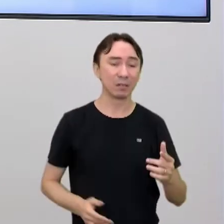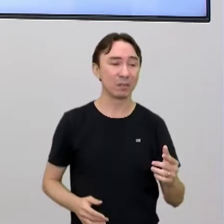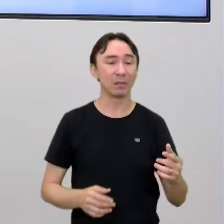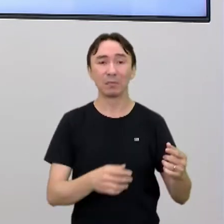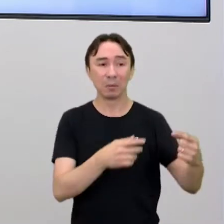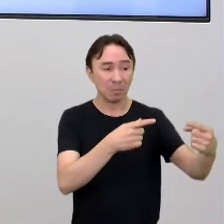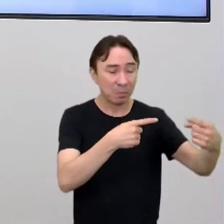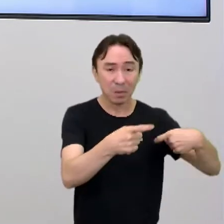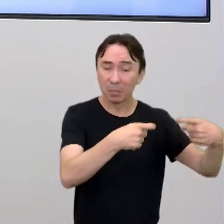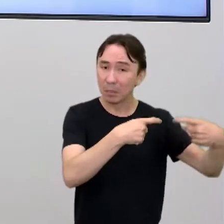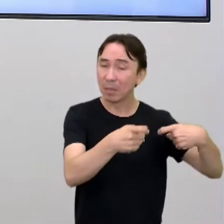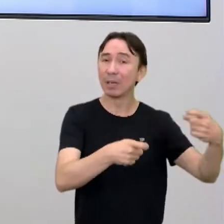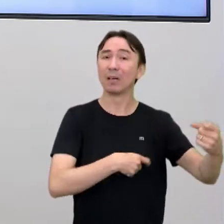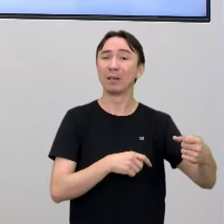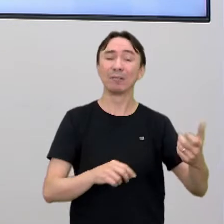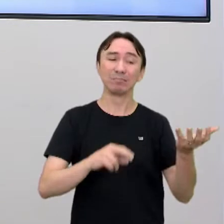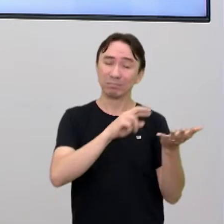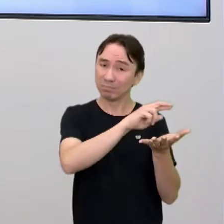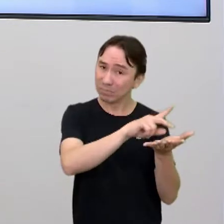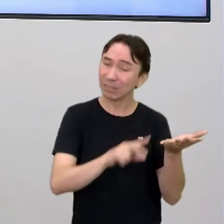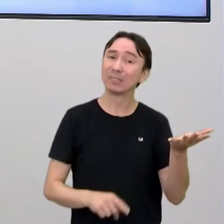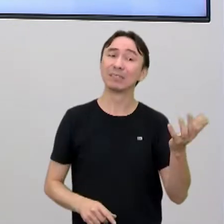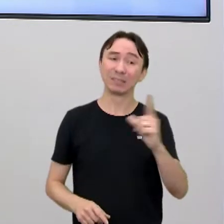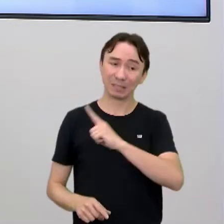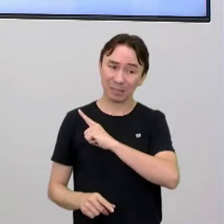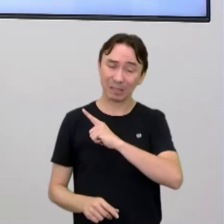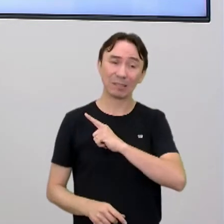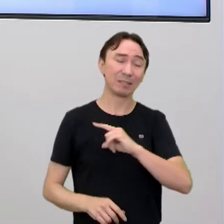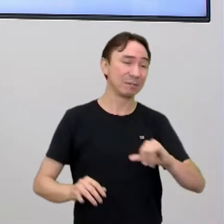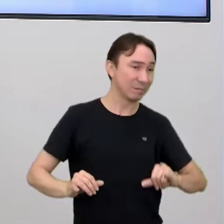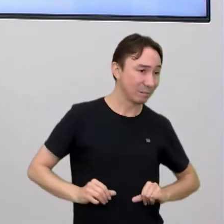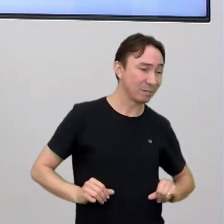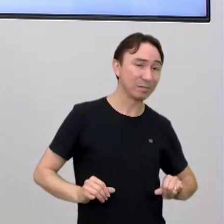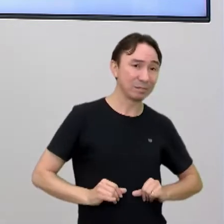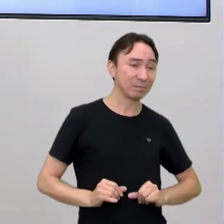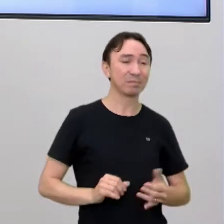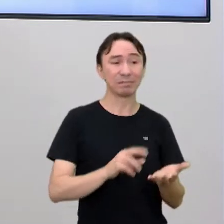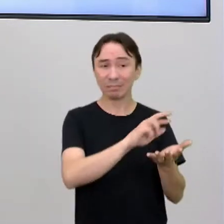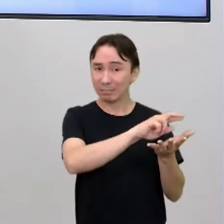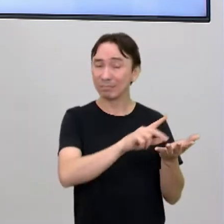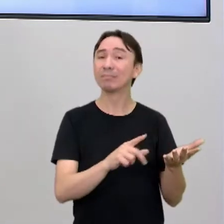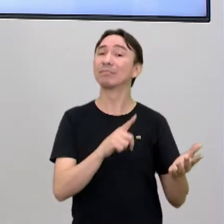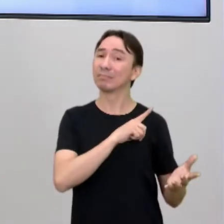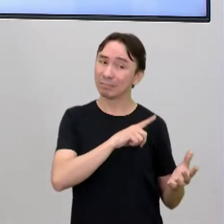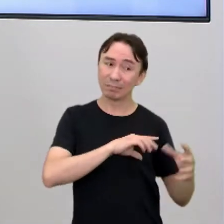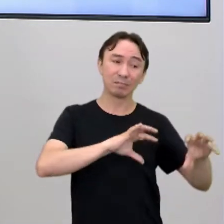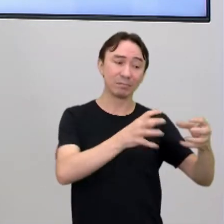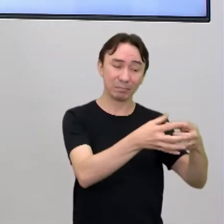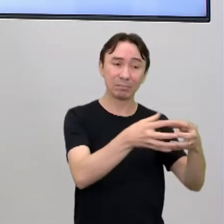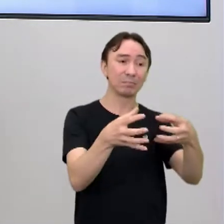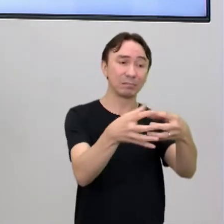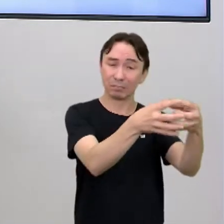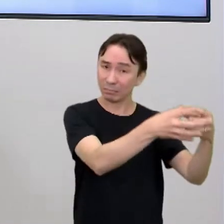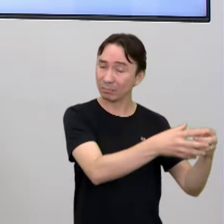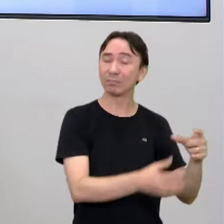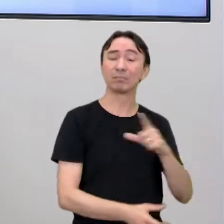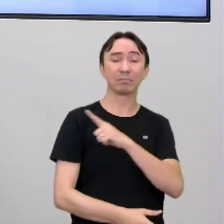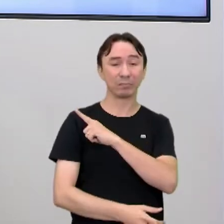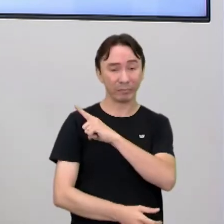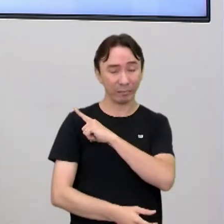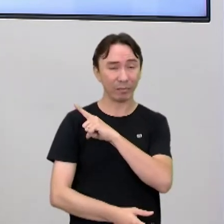questão humanitária. A gente está comentando isso porque, simultaneamente, com toda